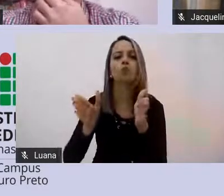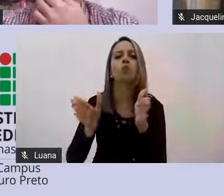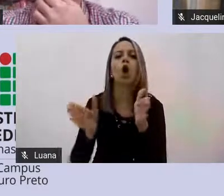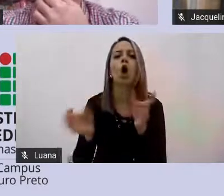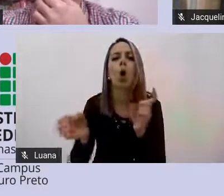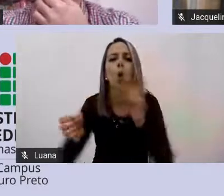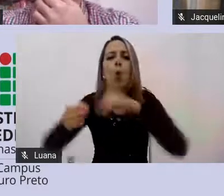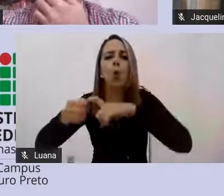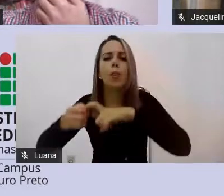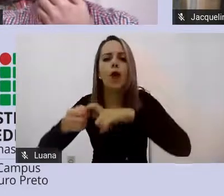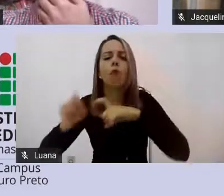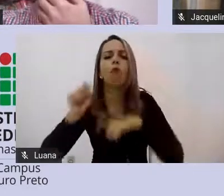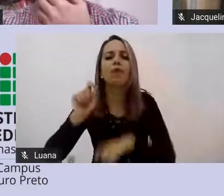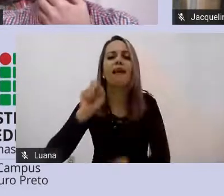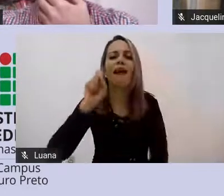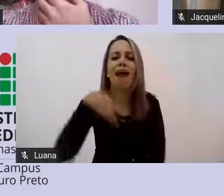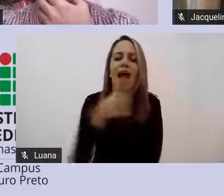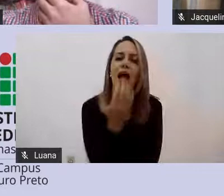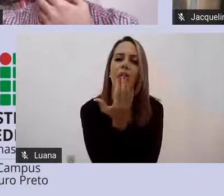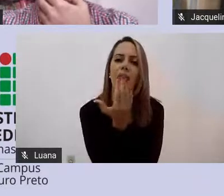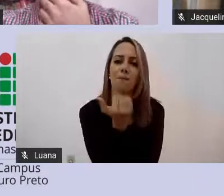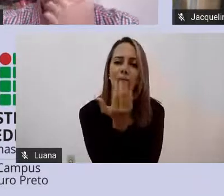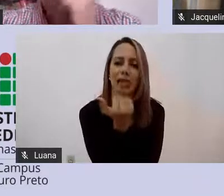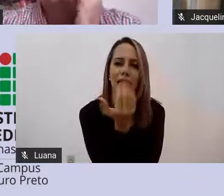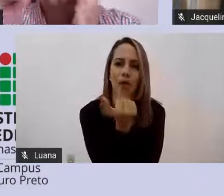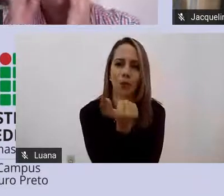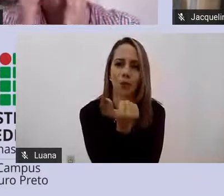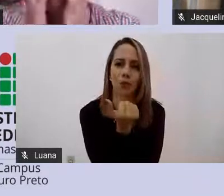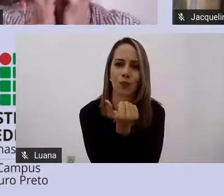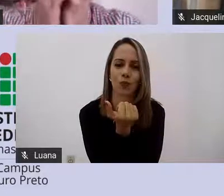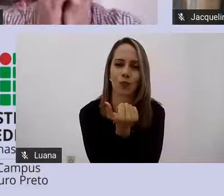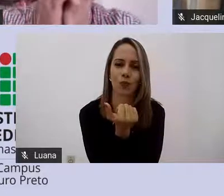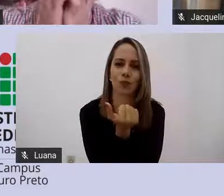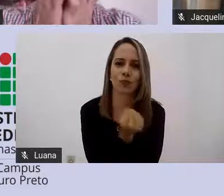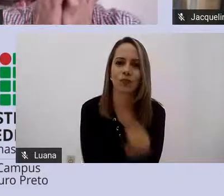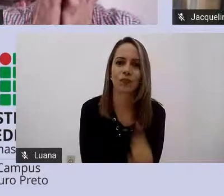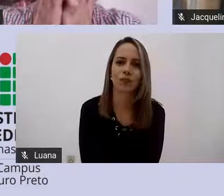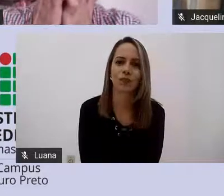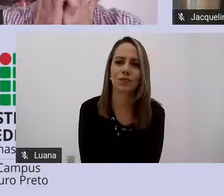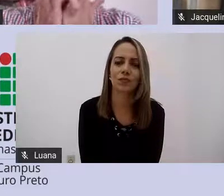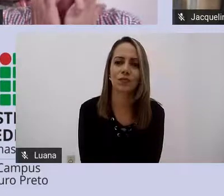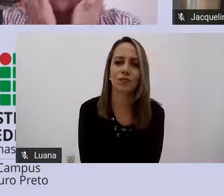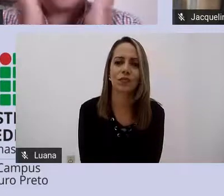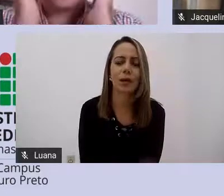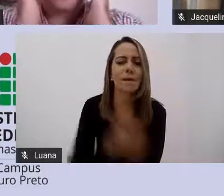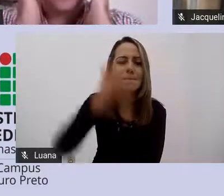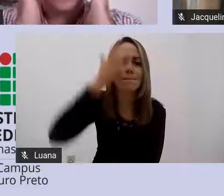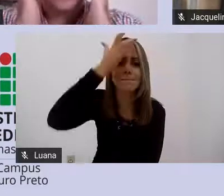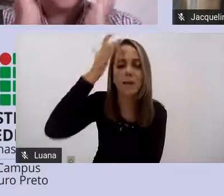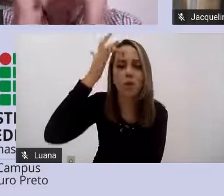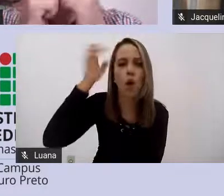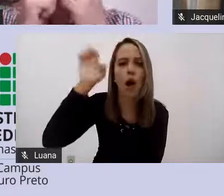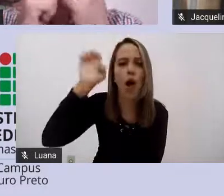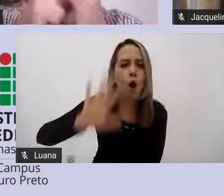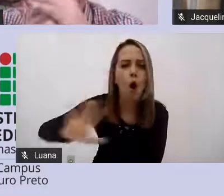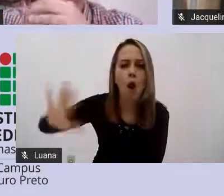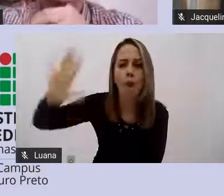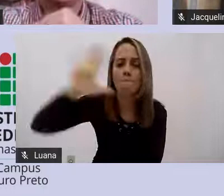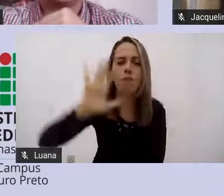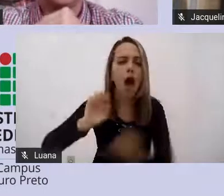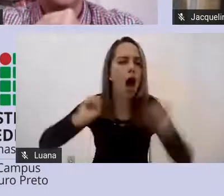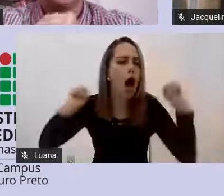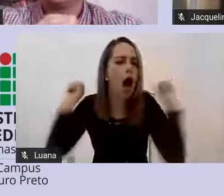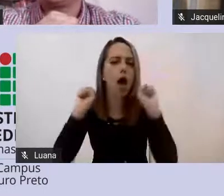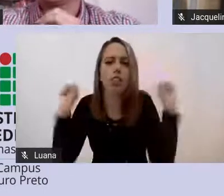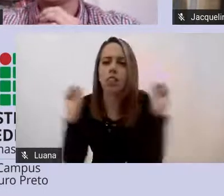de alimentação, era os colonos europeus amavam as frutas tropicais e queriam levar para a